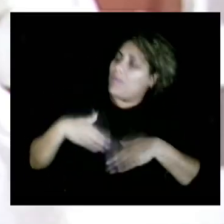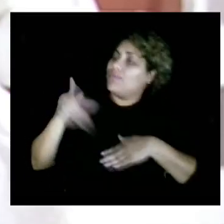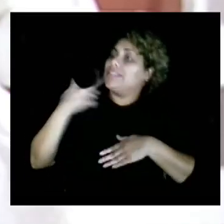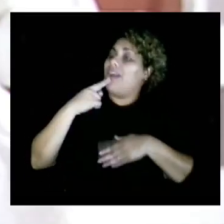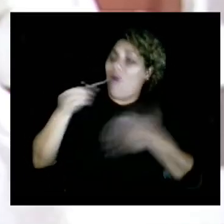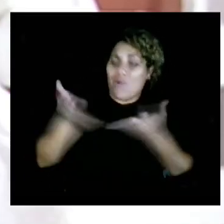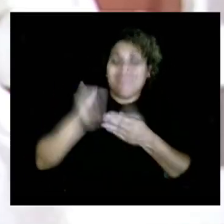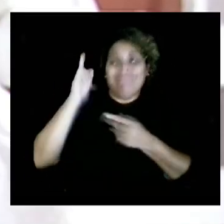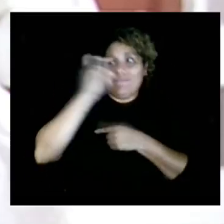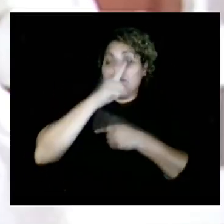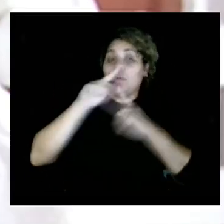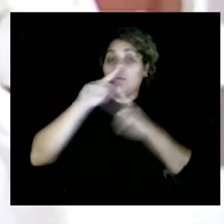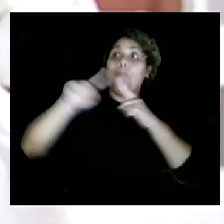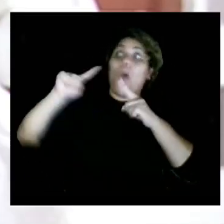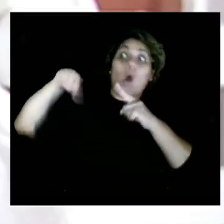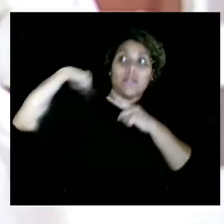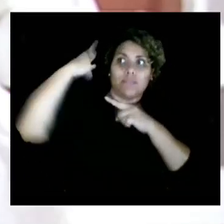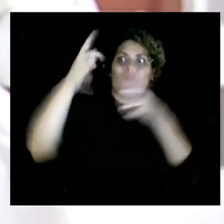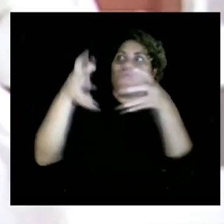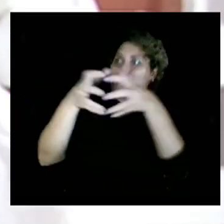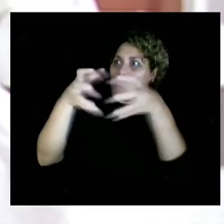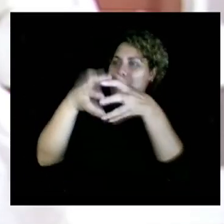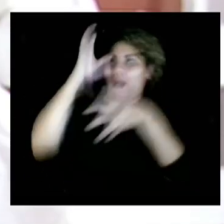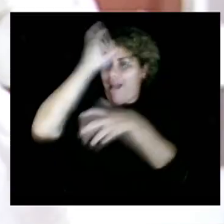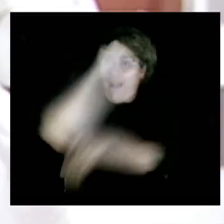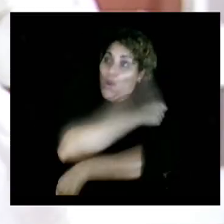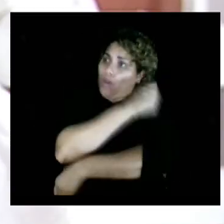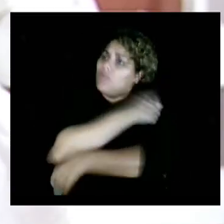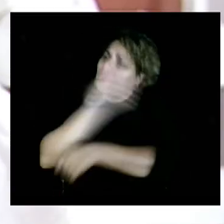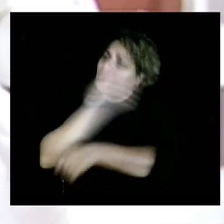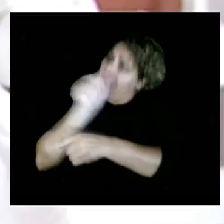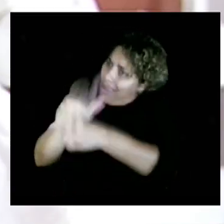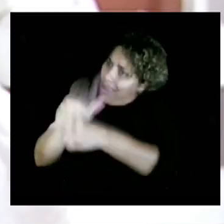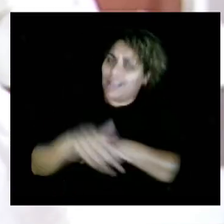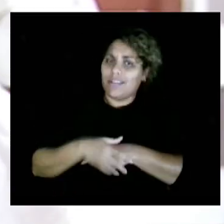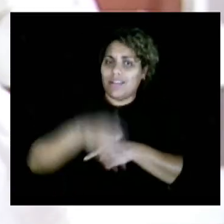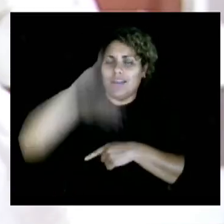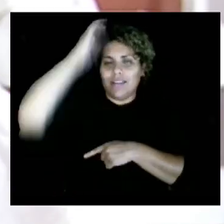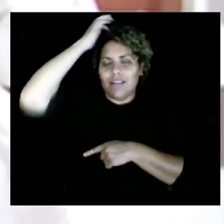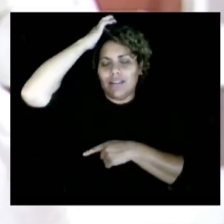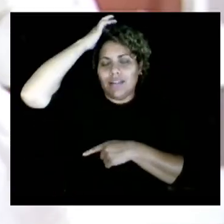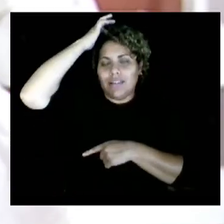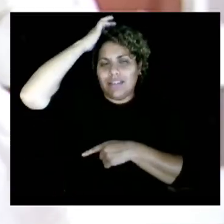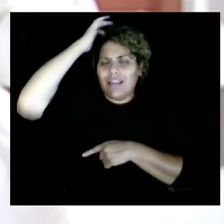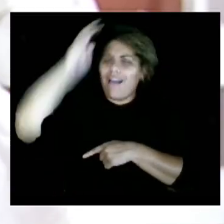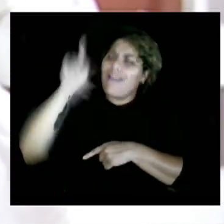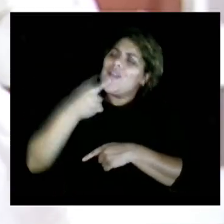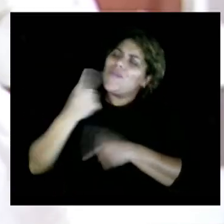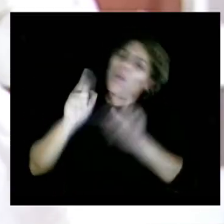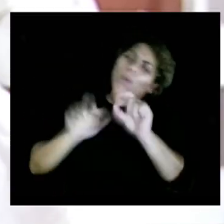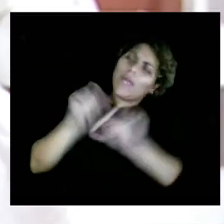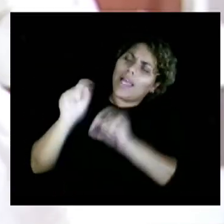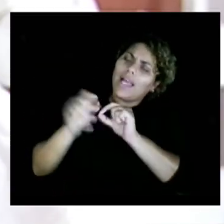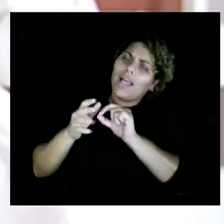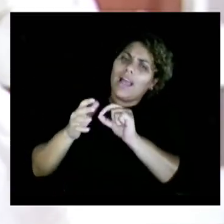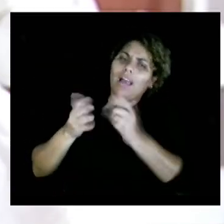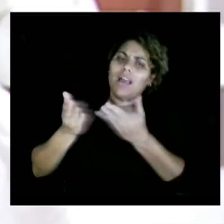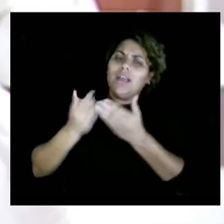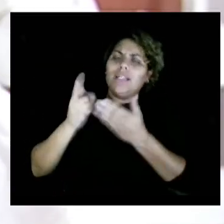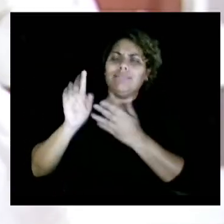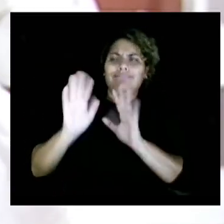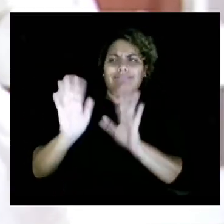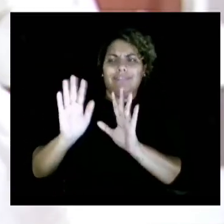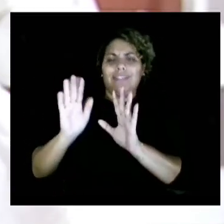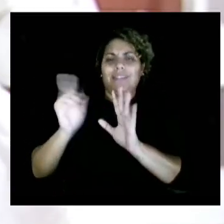ver se eles tinham... Porque são 2 bolsas por turma. Aí eles falaram que iam me dar mais uma chance.